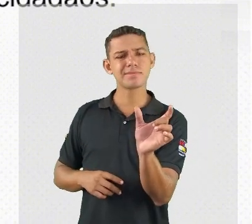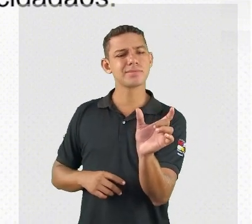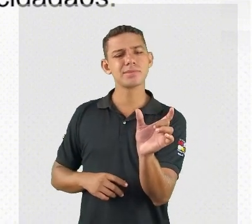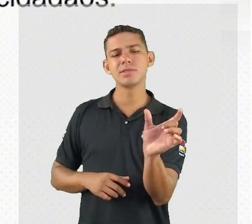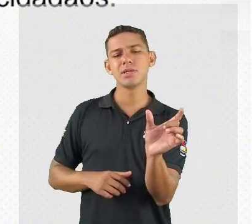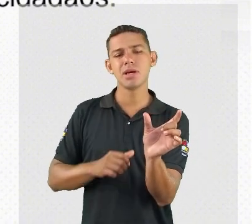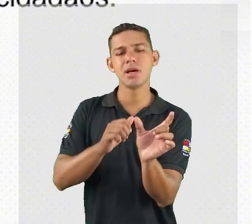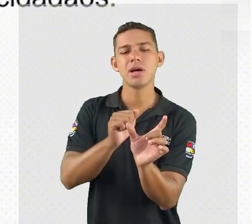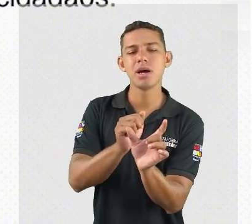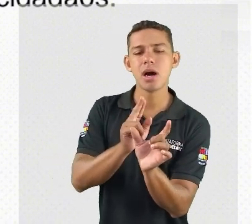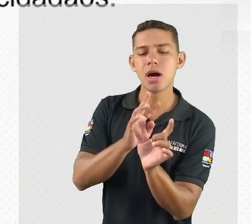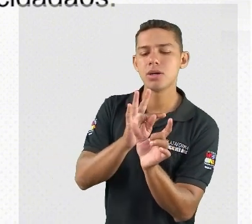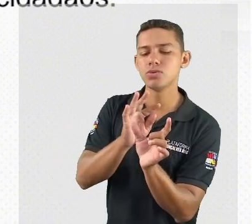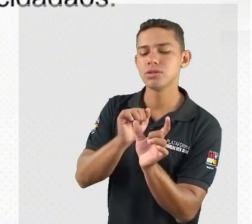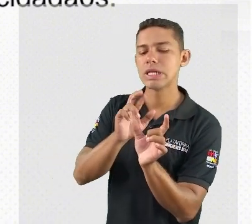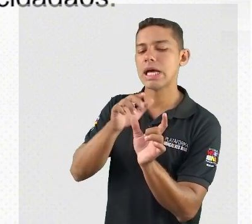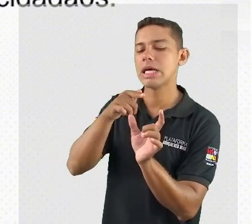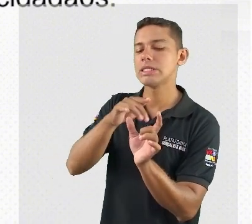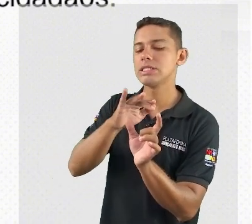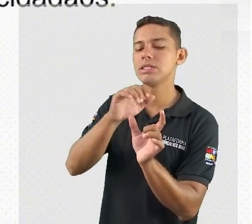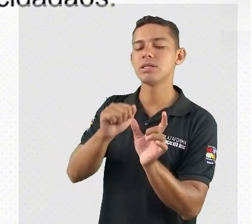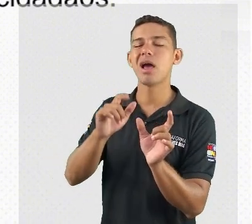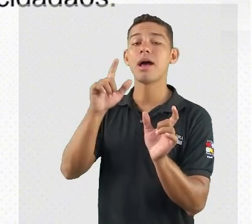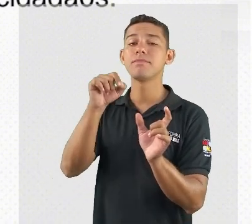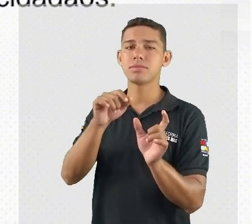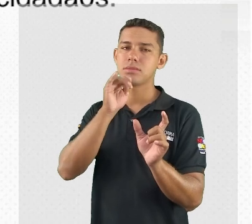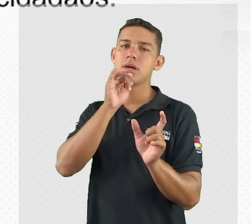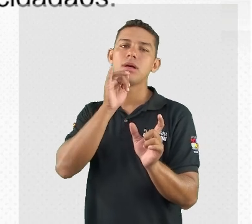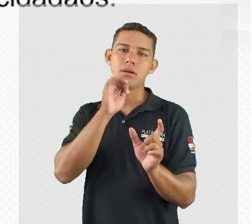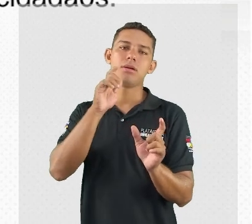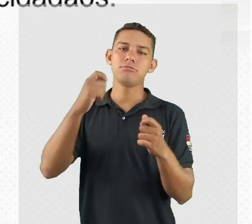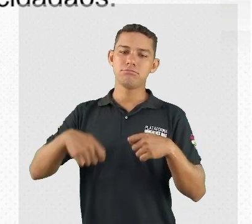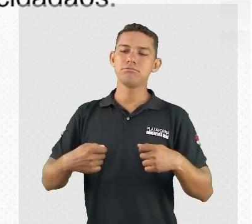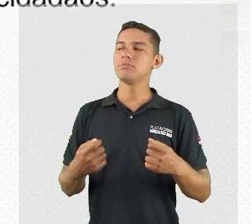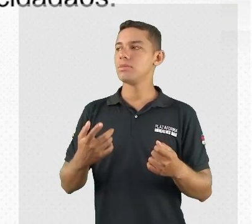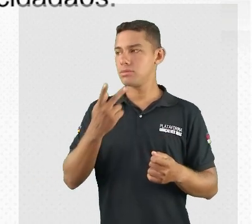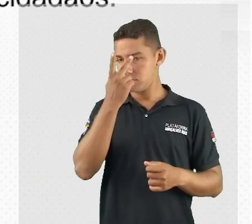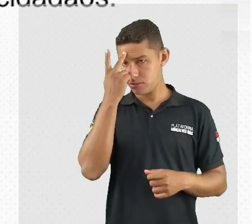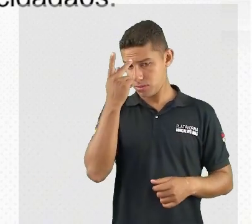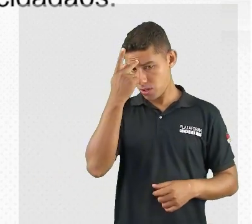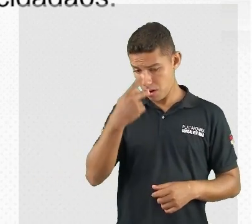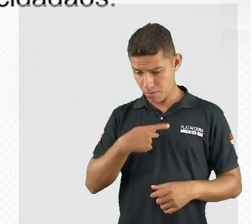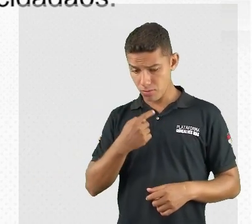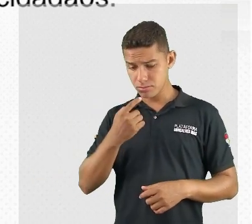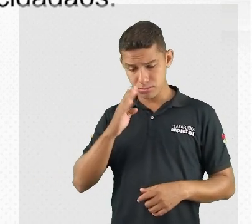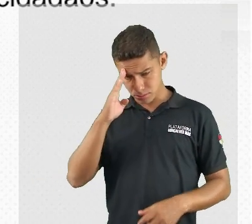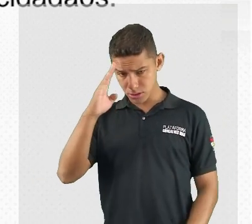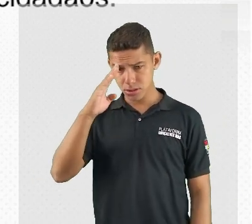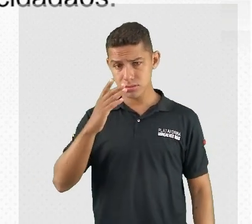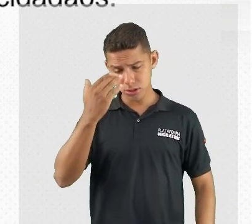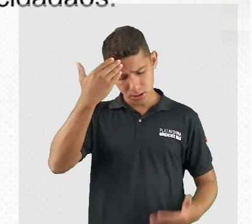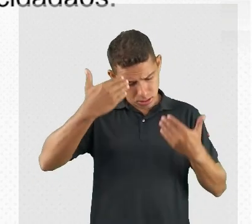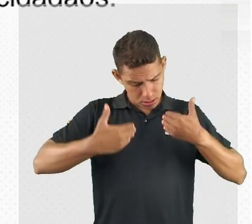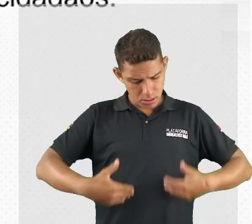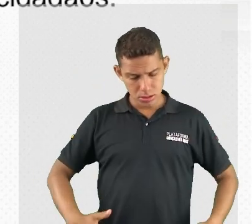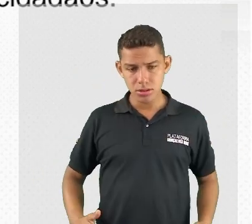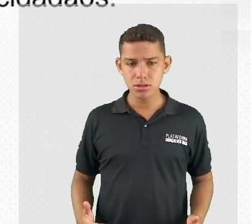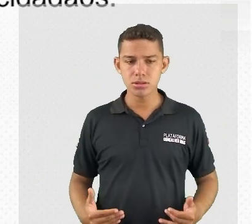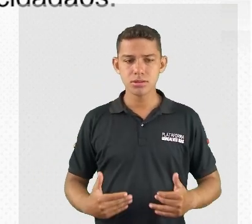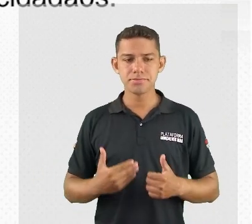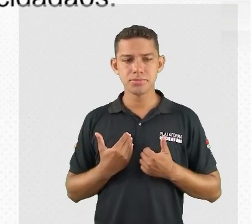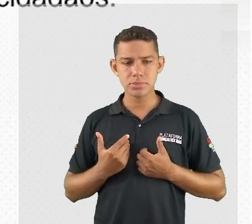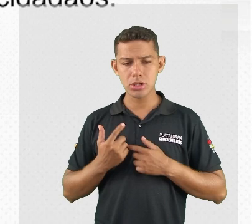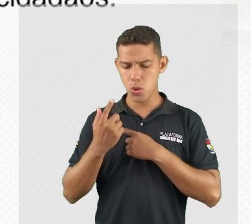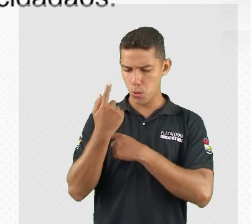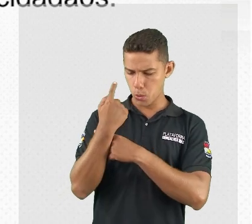de autarquia aqui na sua concepção política? Ela é justamente a capacidade de ser seu próprio princípio, gerir